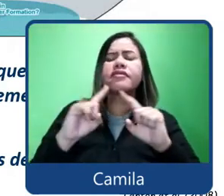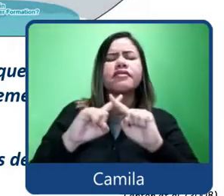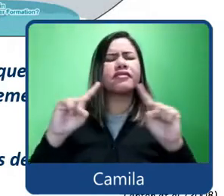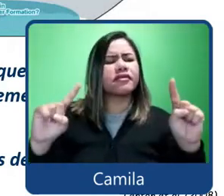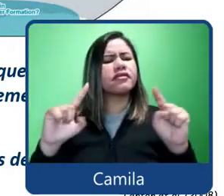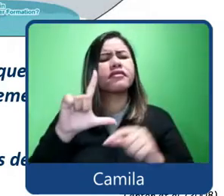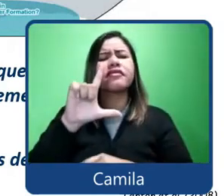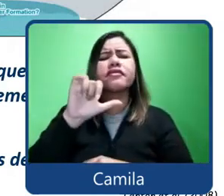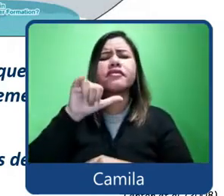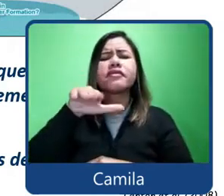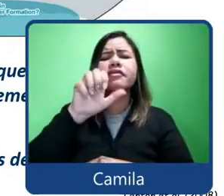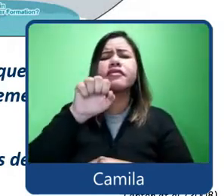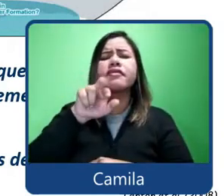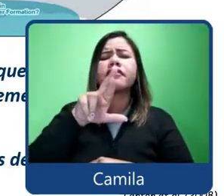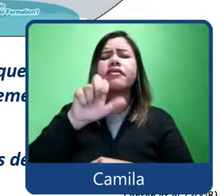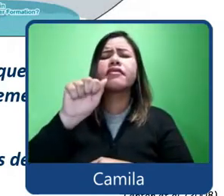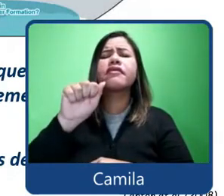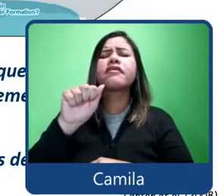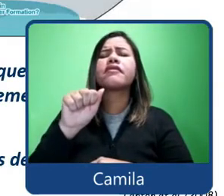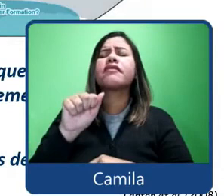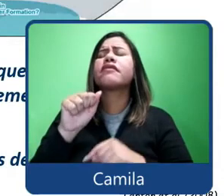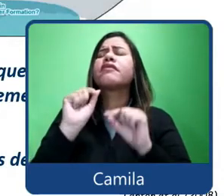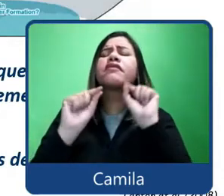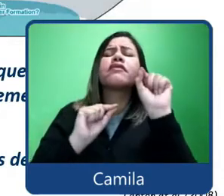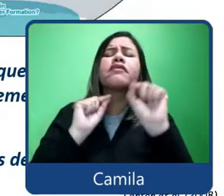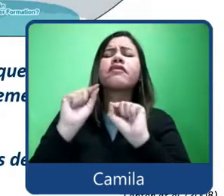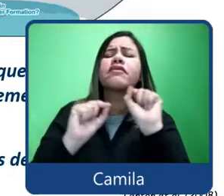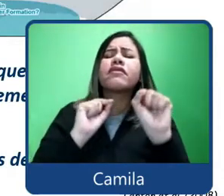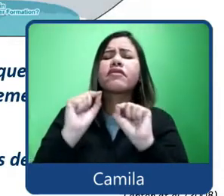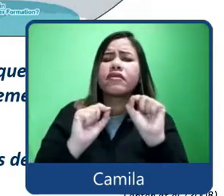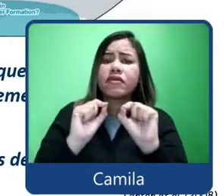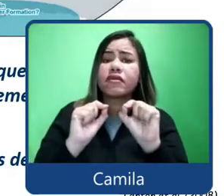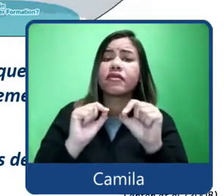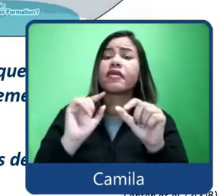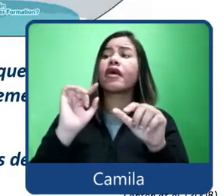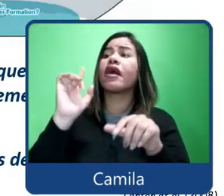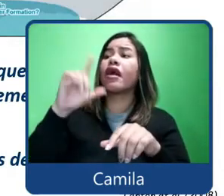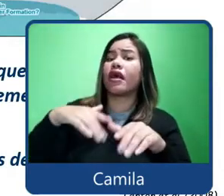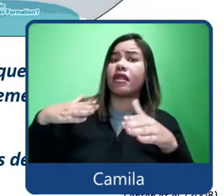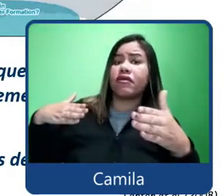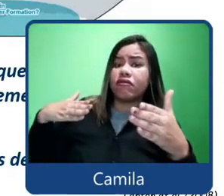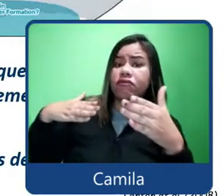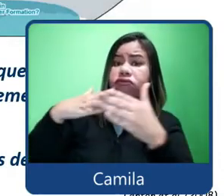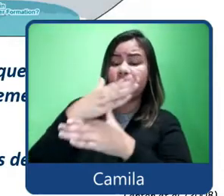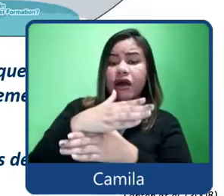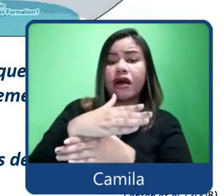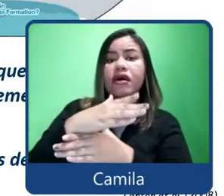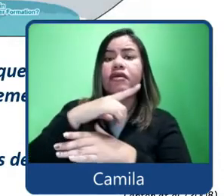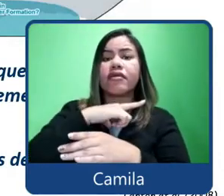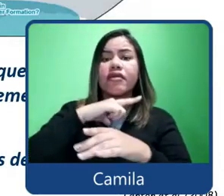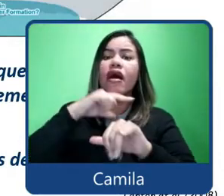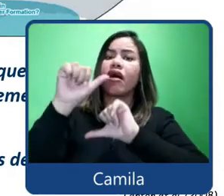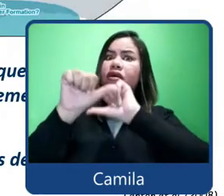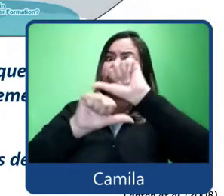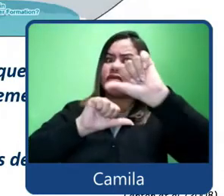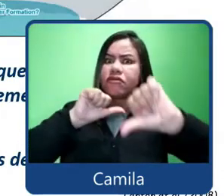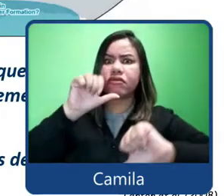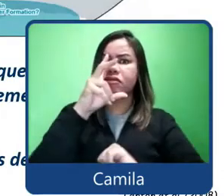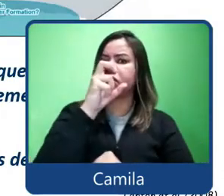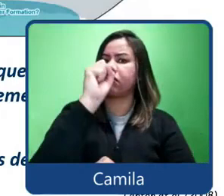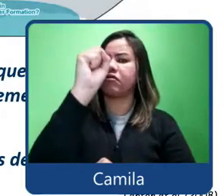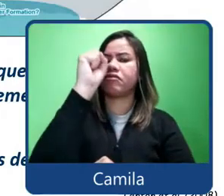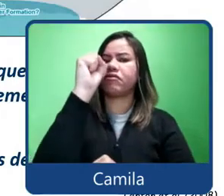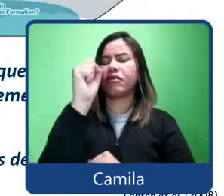Ora, quando eles são ultrapassados, eles causam mudanças abruptas e irreversíveis, dependendo da escala de tempo que se considera,